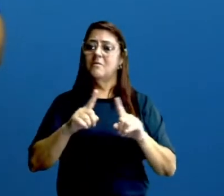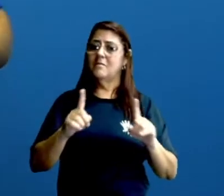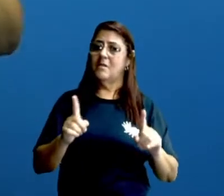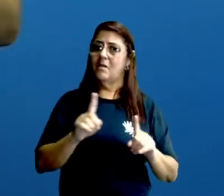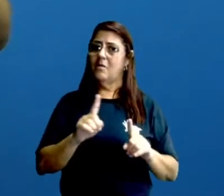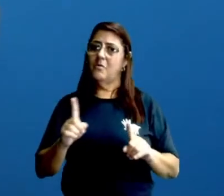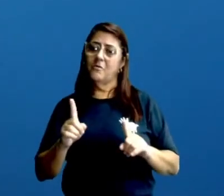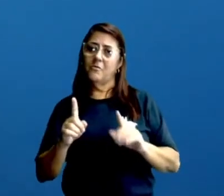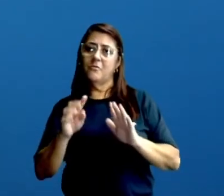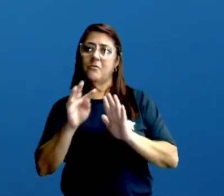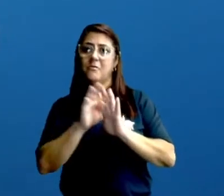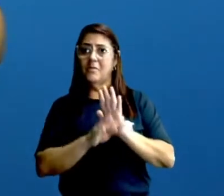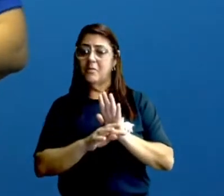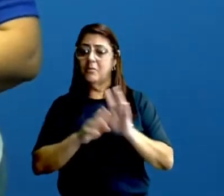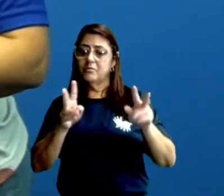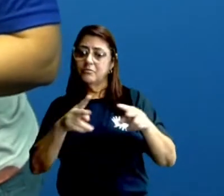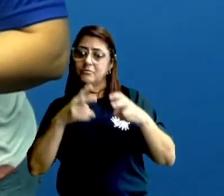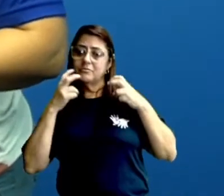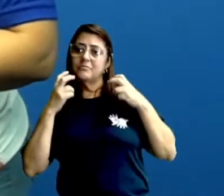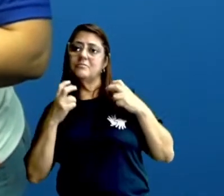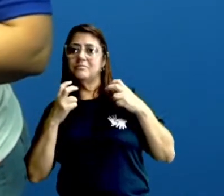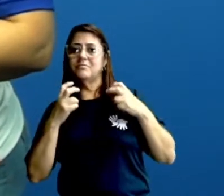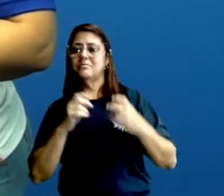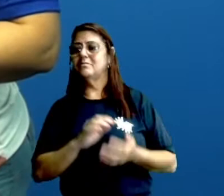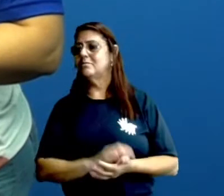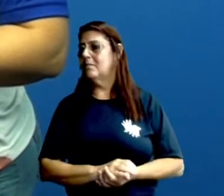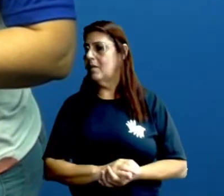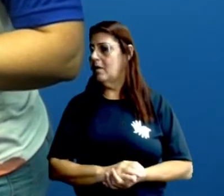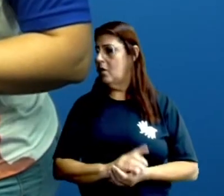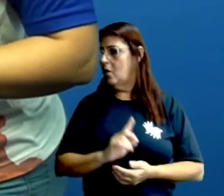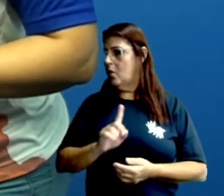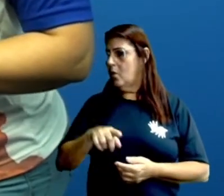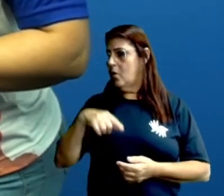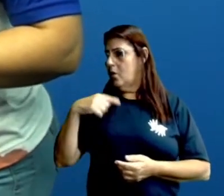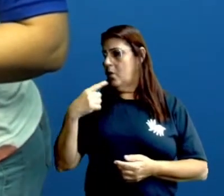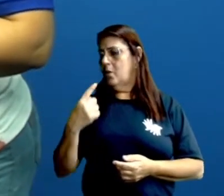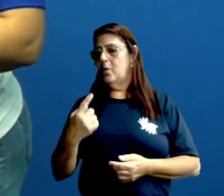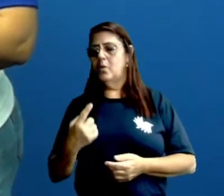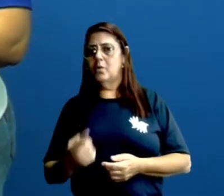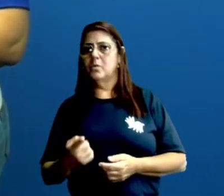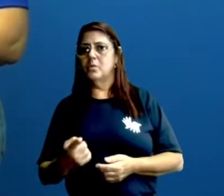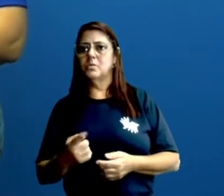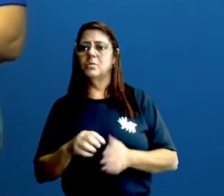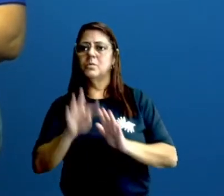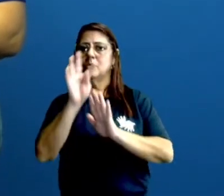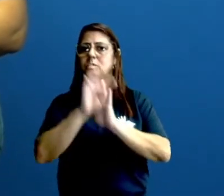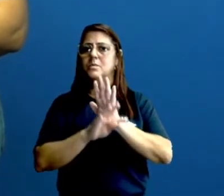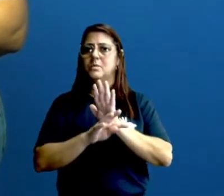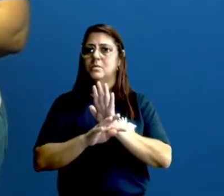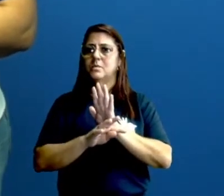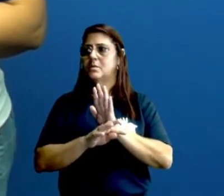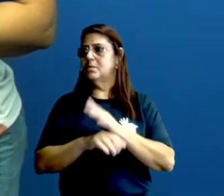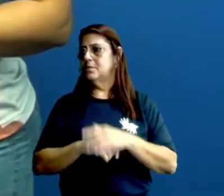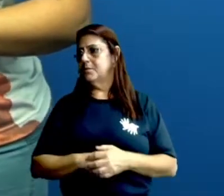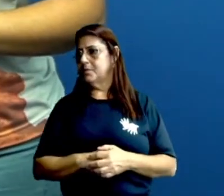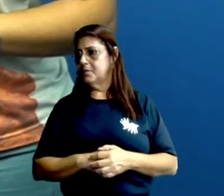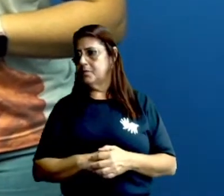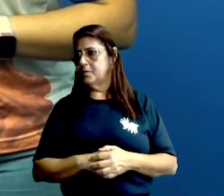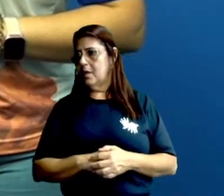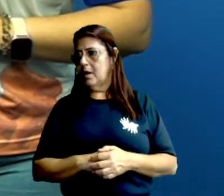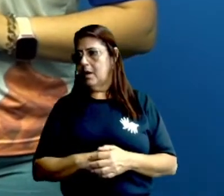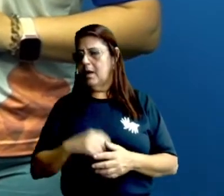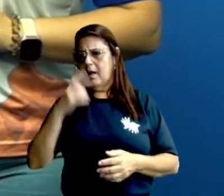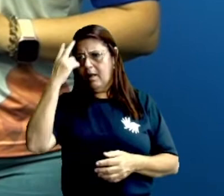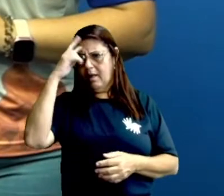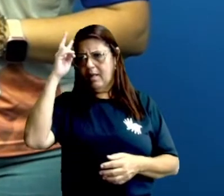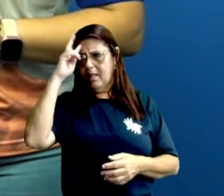não verbal. Fica atento, tá? Outro texto que a gente estudou foi esse daqui. Quem